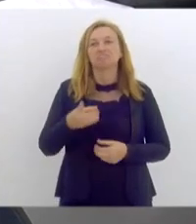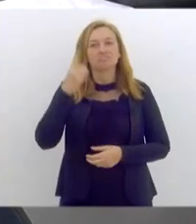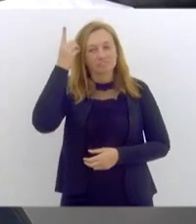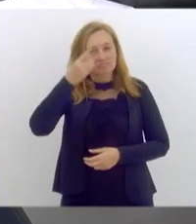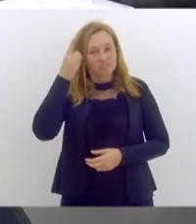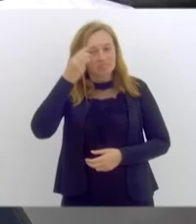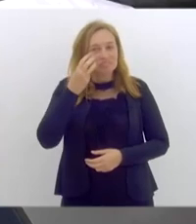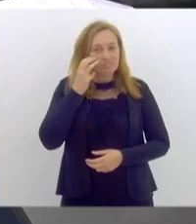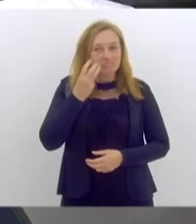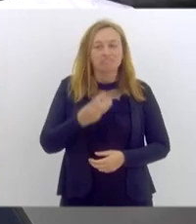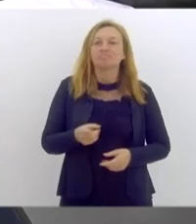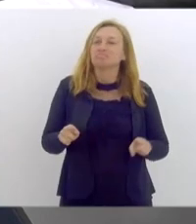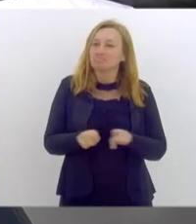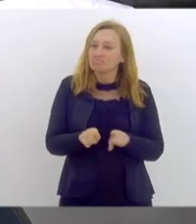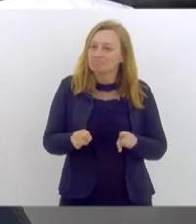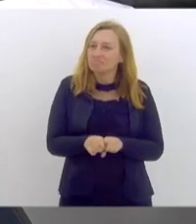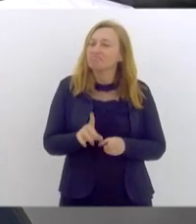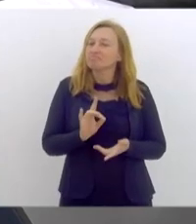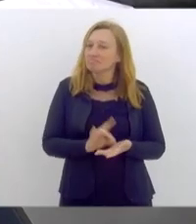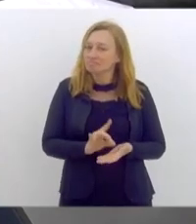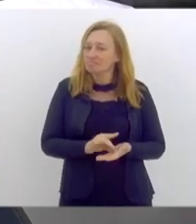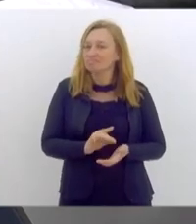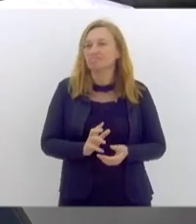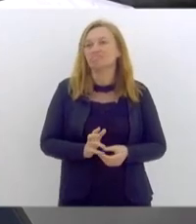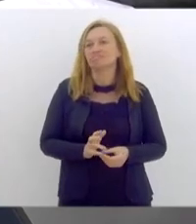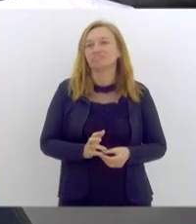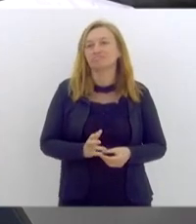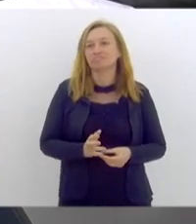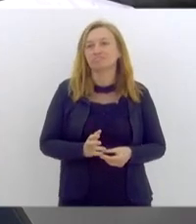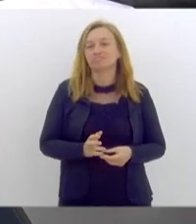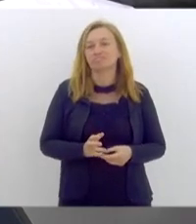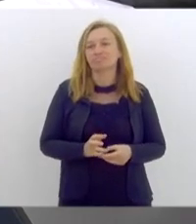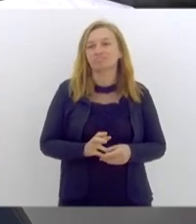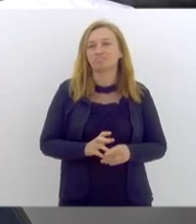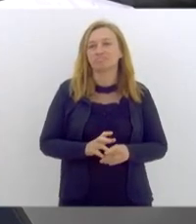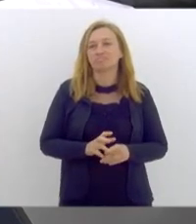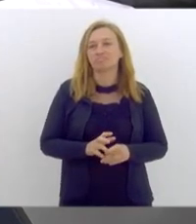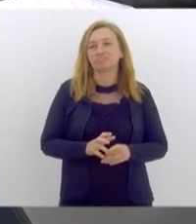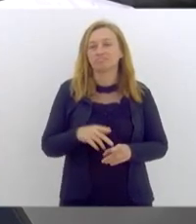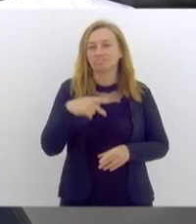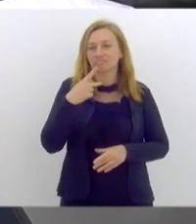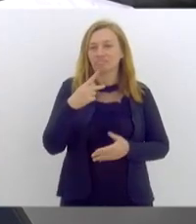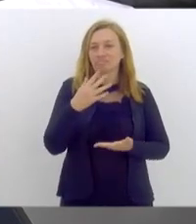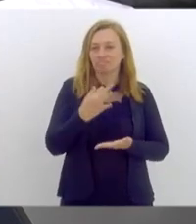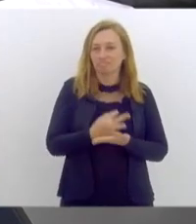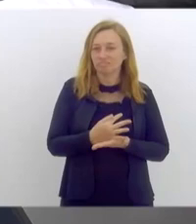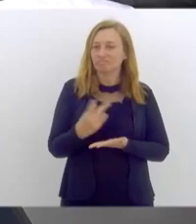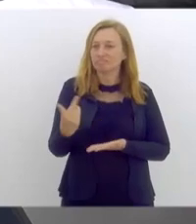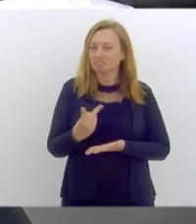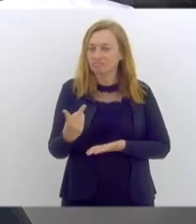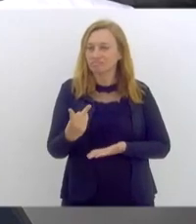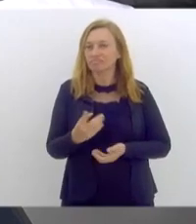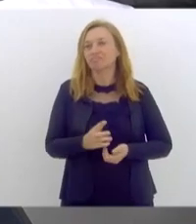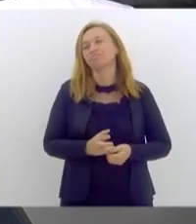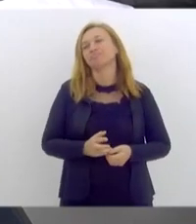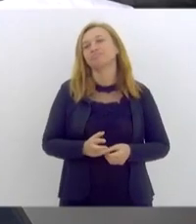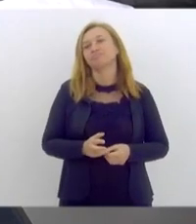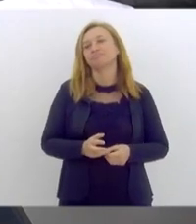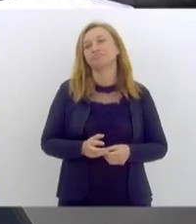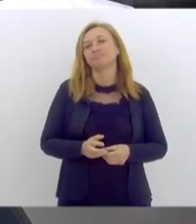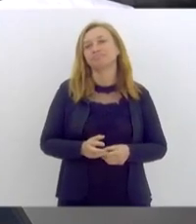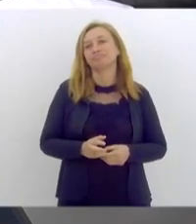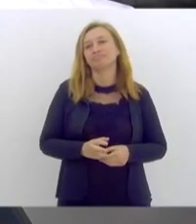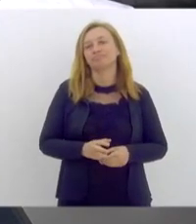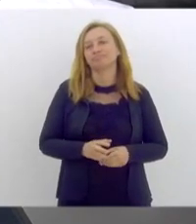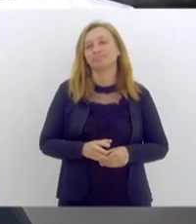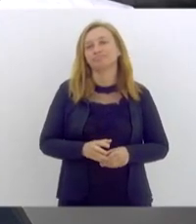deputado Valdete Carneiro também é verdade então justificando a sua ausência aqui da nossa audiência